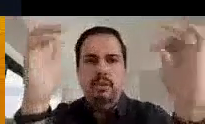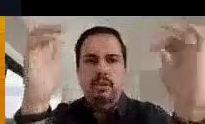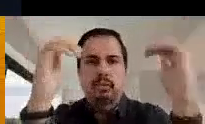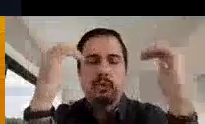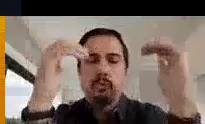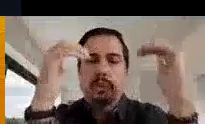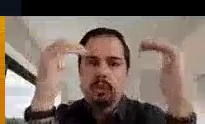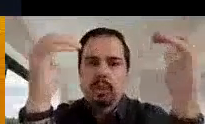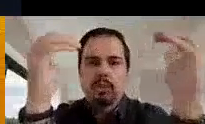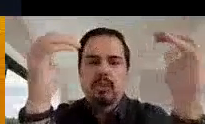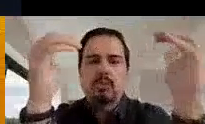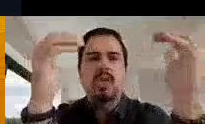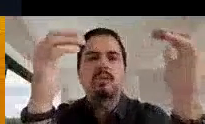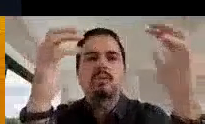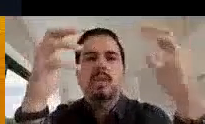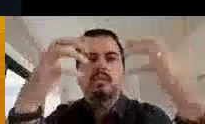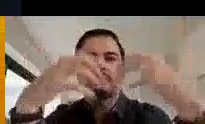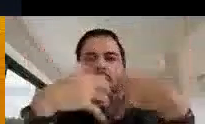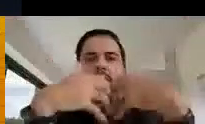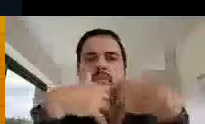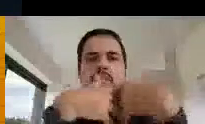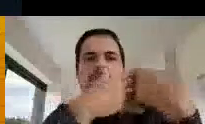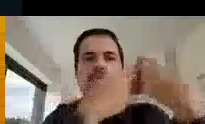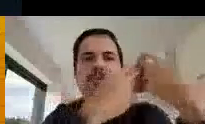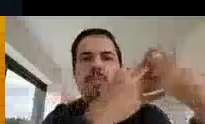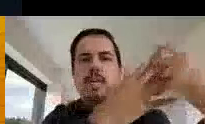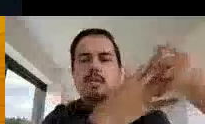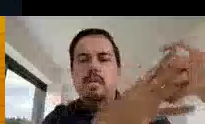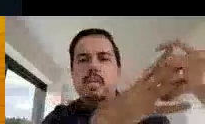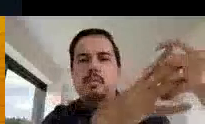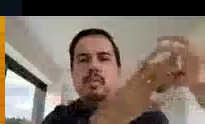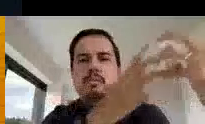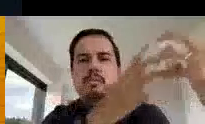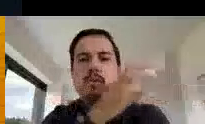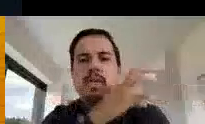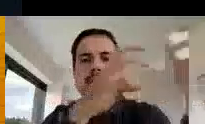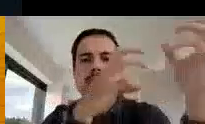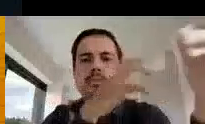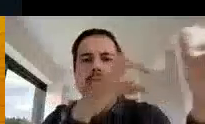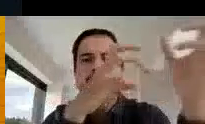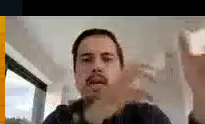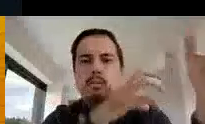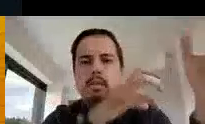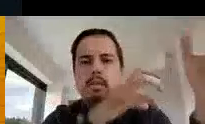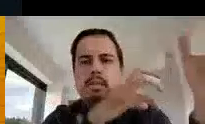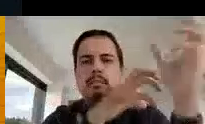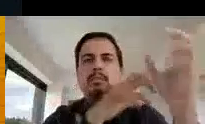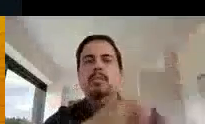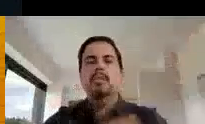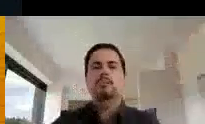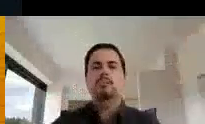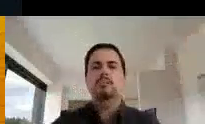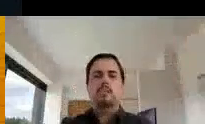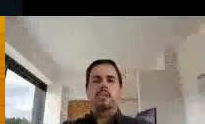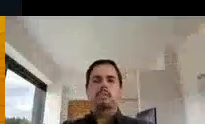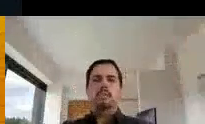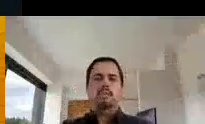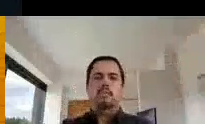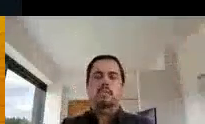para esse esforço. Então, você começou a ter esses resultados. Se atingiu um estágio mínimo de melhoria dos seus indicadores e busca